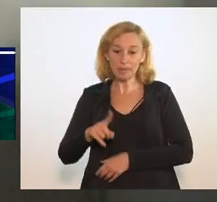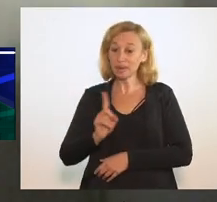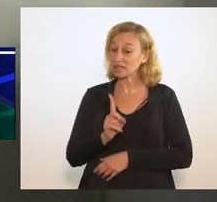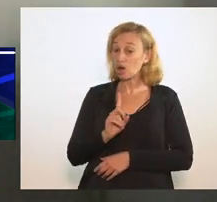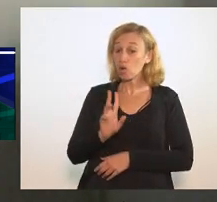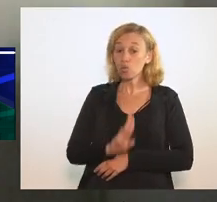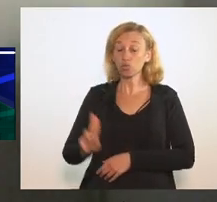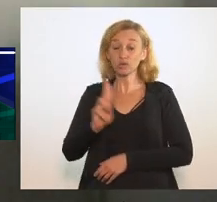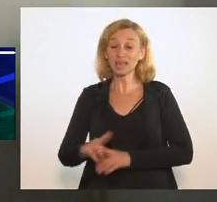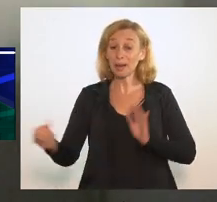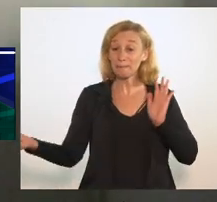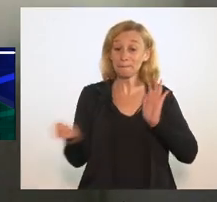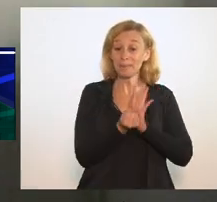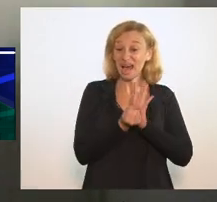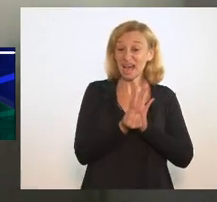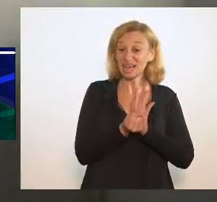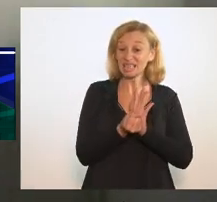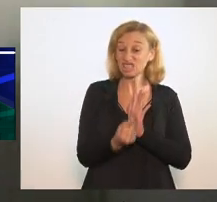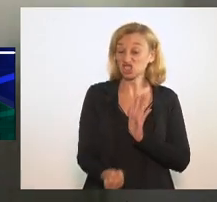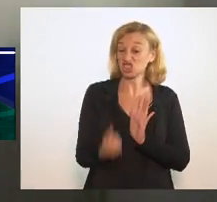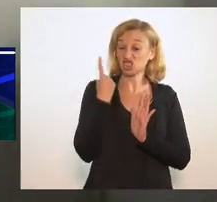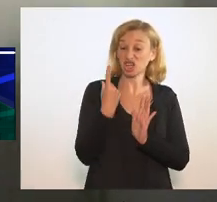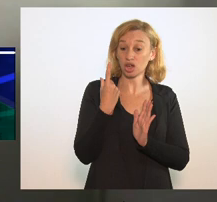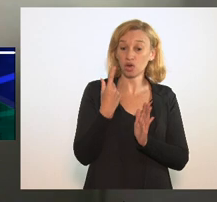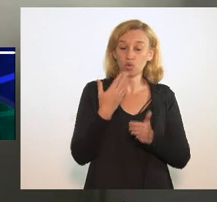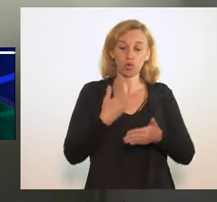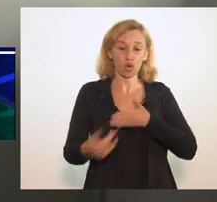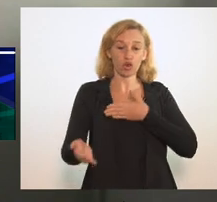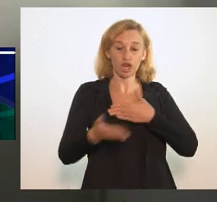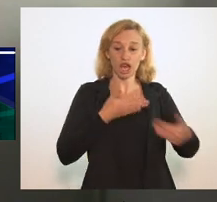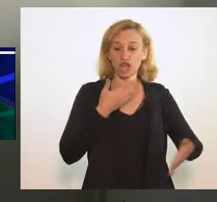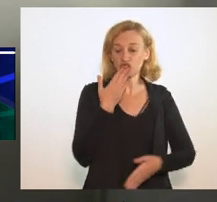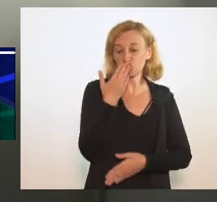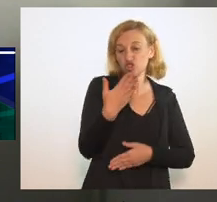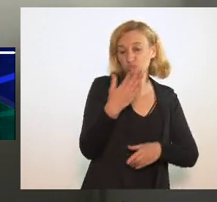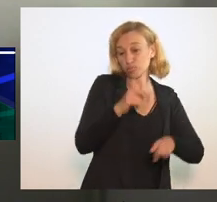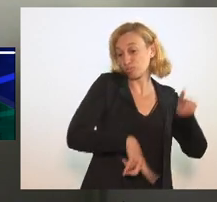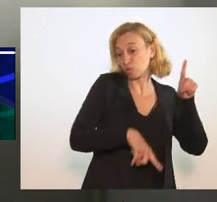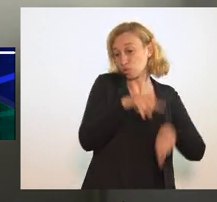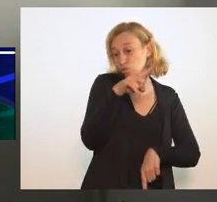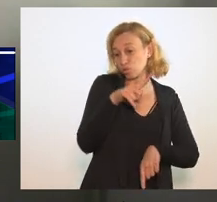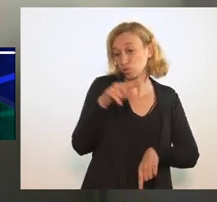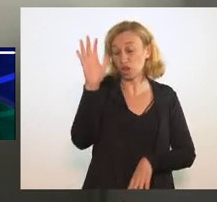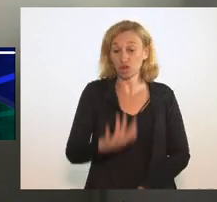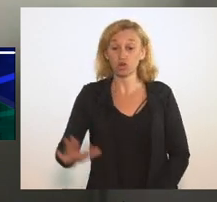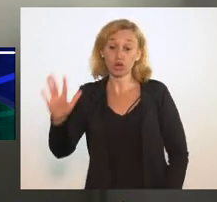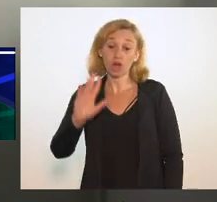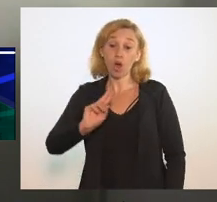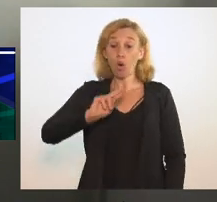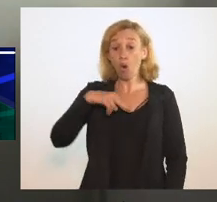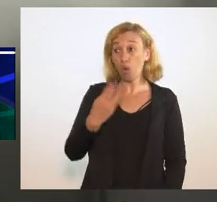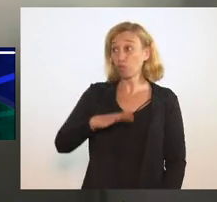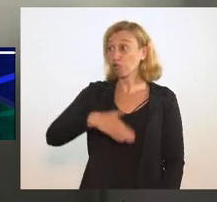estranhas de qualquer tipo de produto nacional ou estrangeiro para